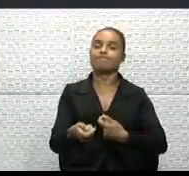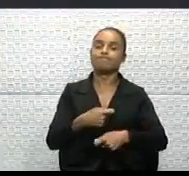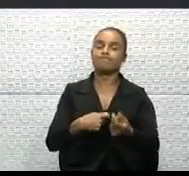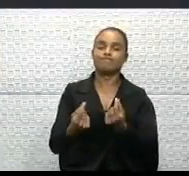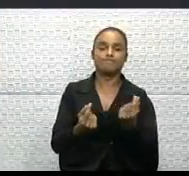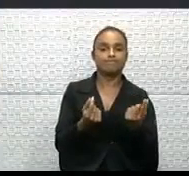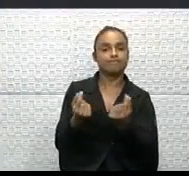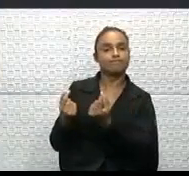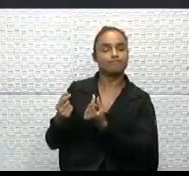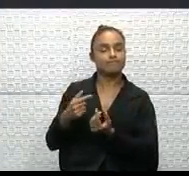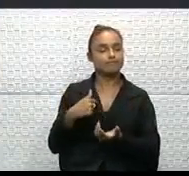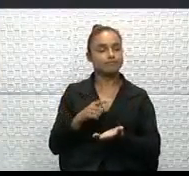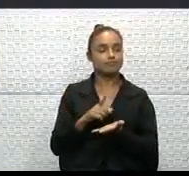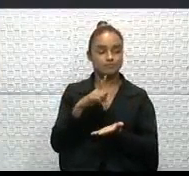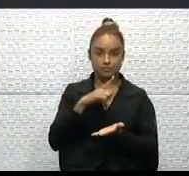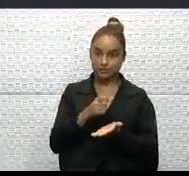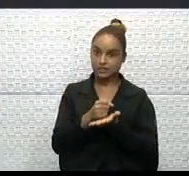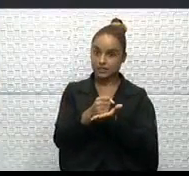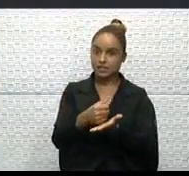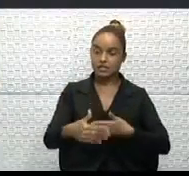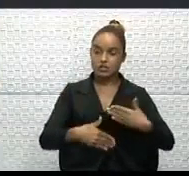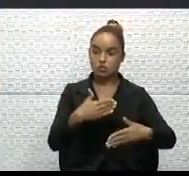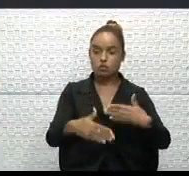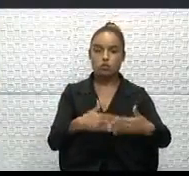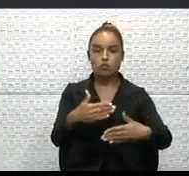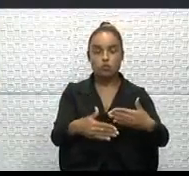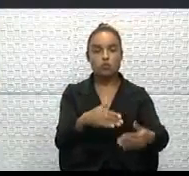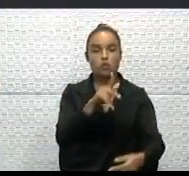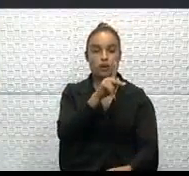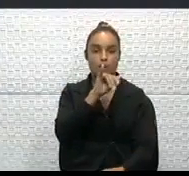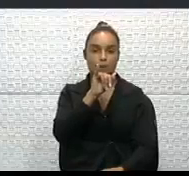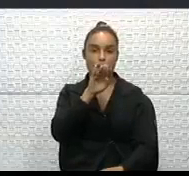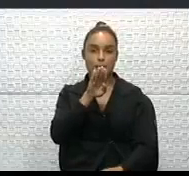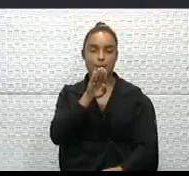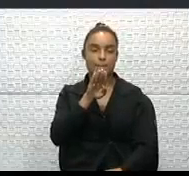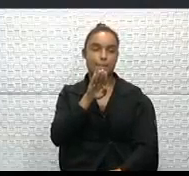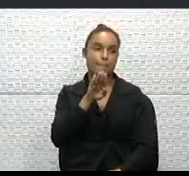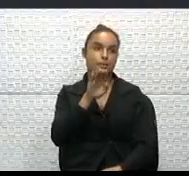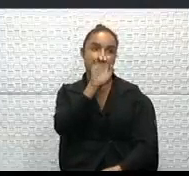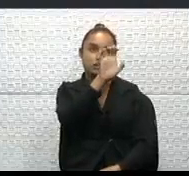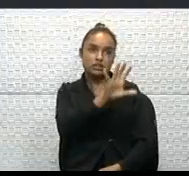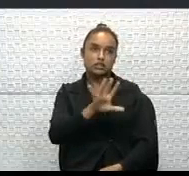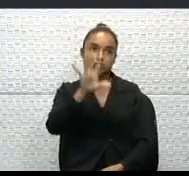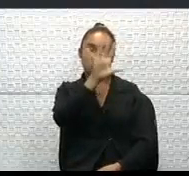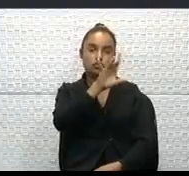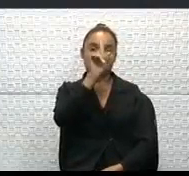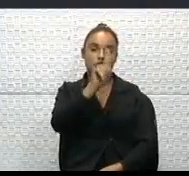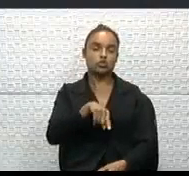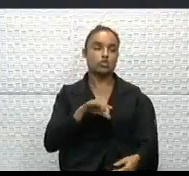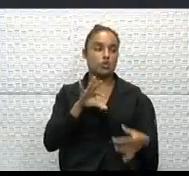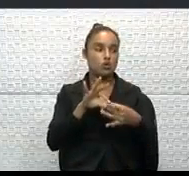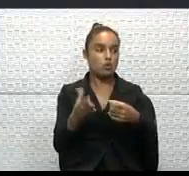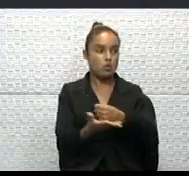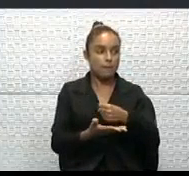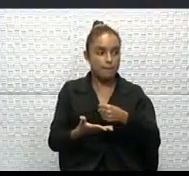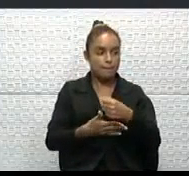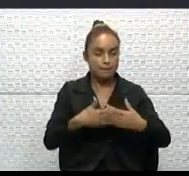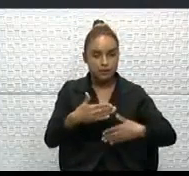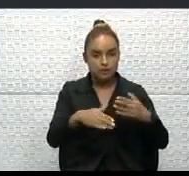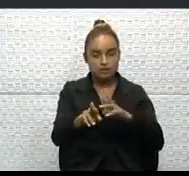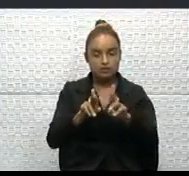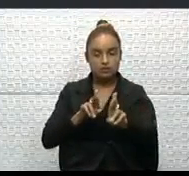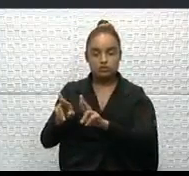economistas têm ao dispor. Pode-se estimar o crescimento do PIB de um estado, por exemplo, a partir da correlação com o crescimento